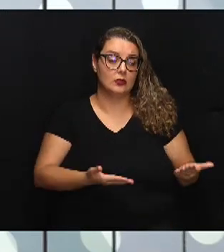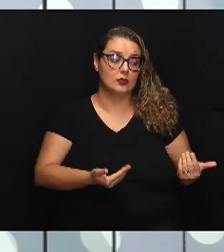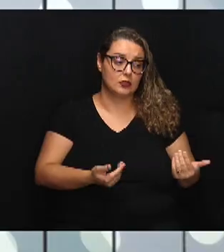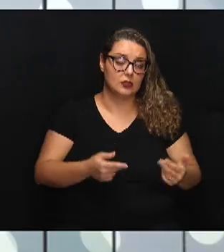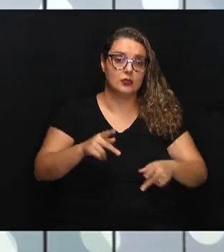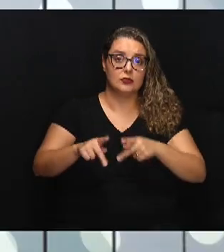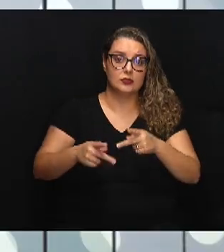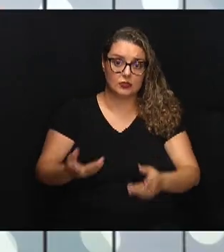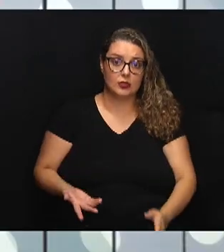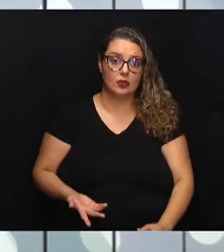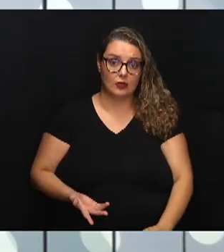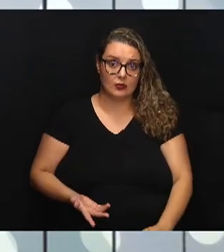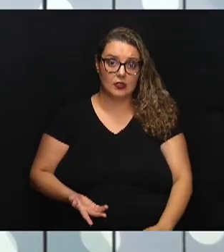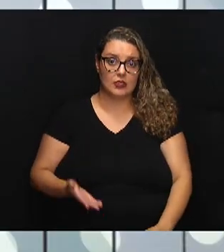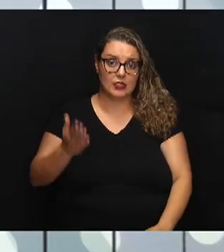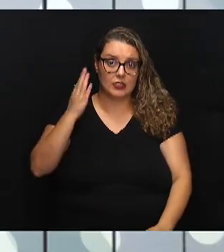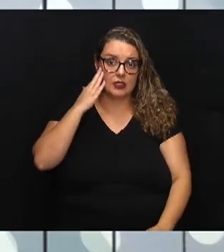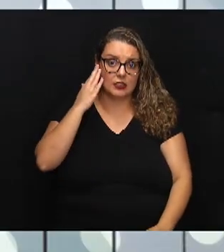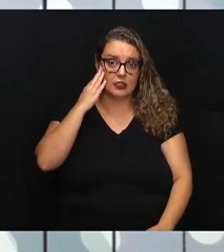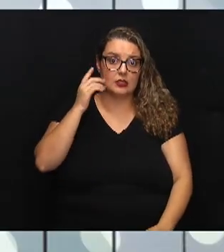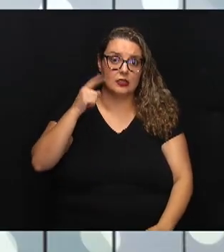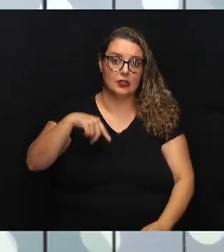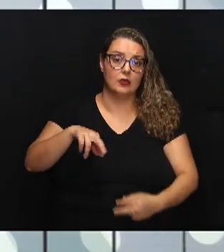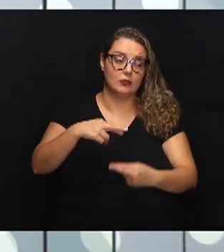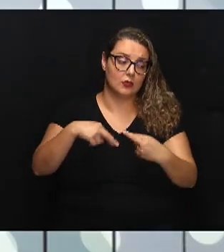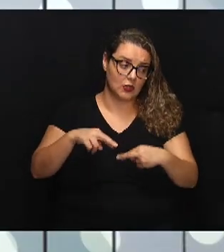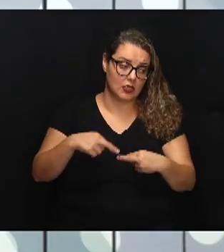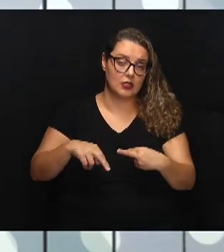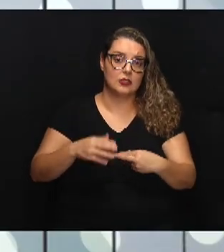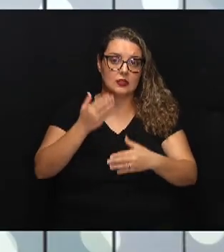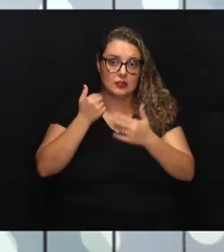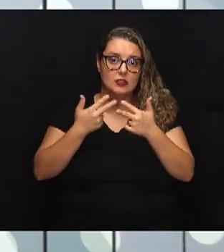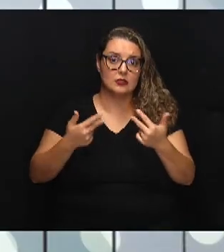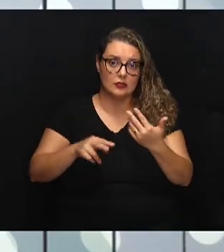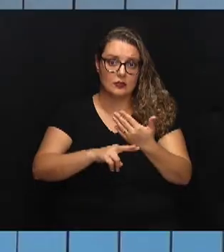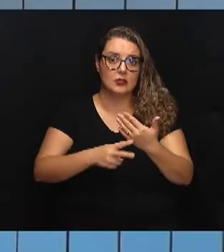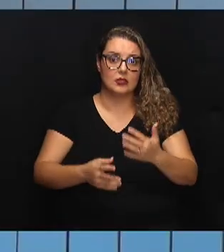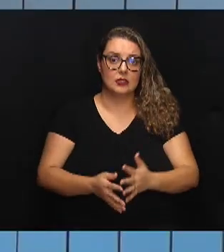jovem e a gente sabe que muito disso vem por conta da alimentação, né?